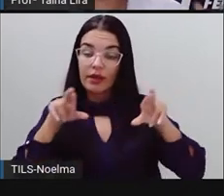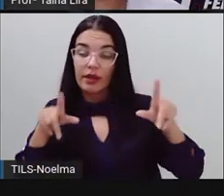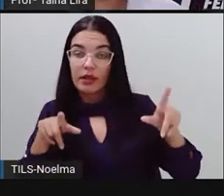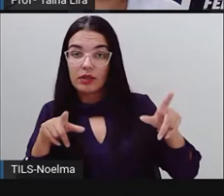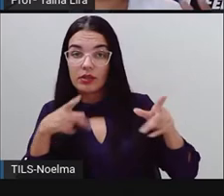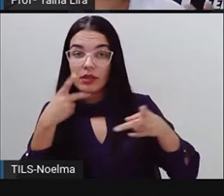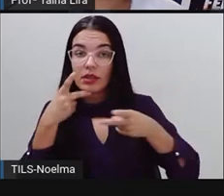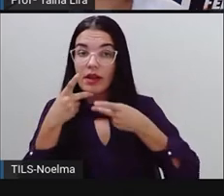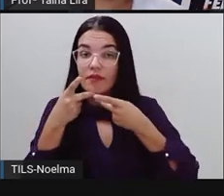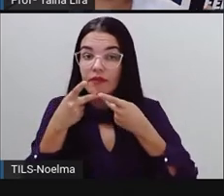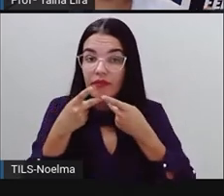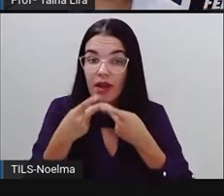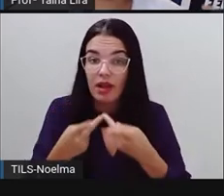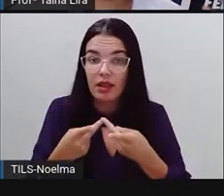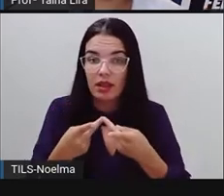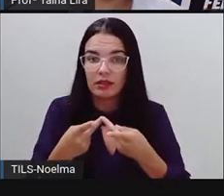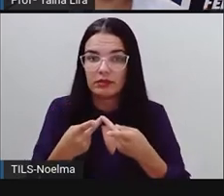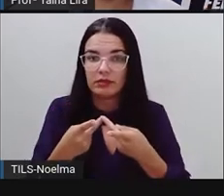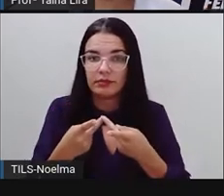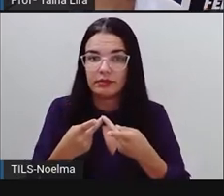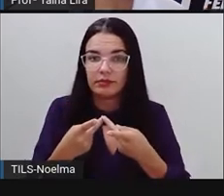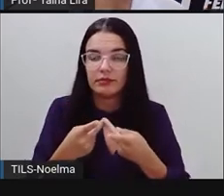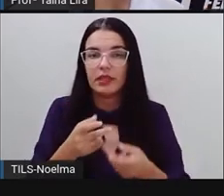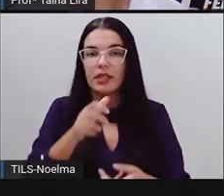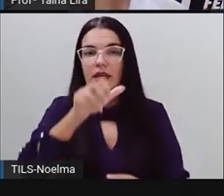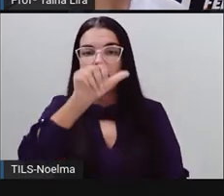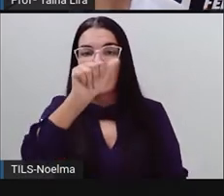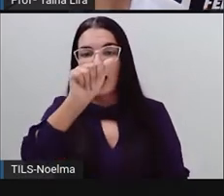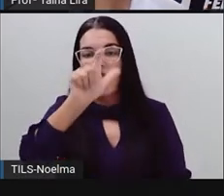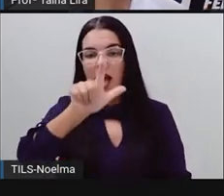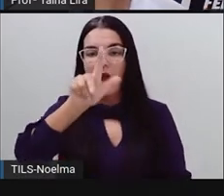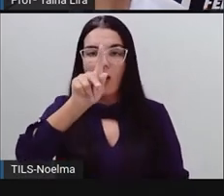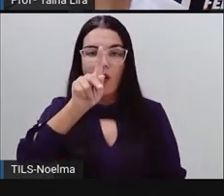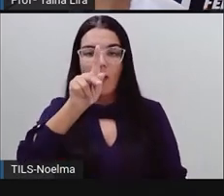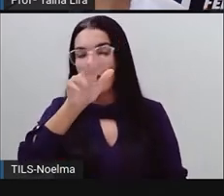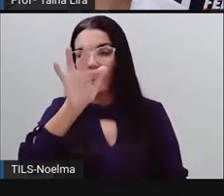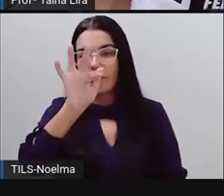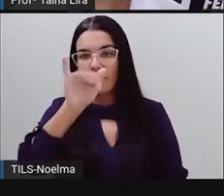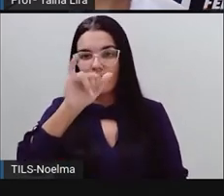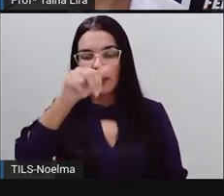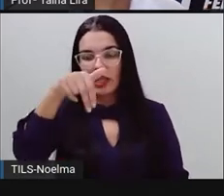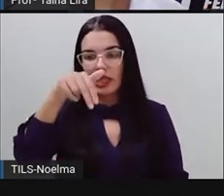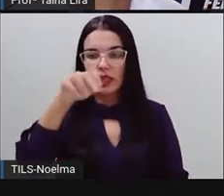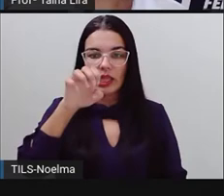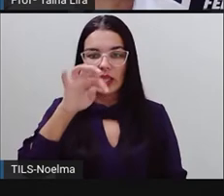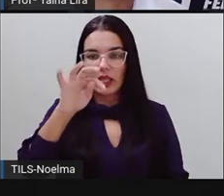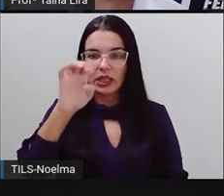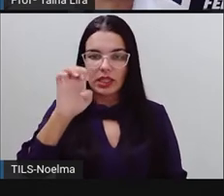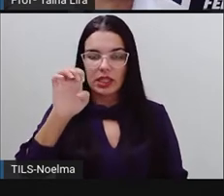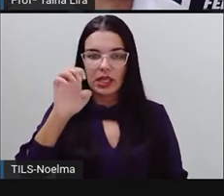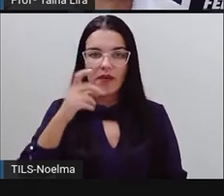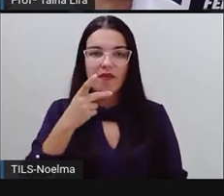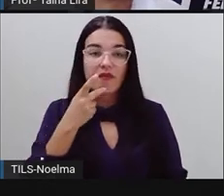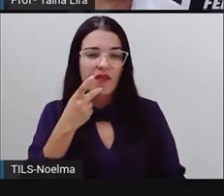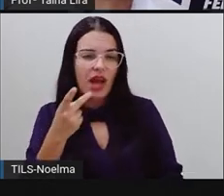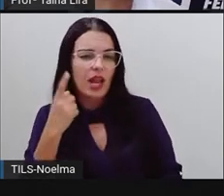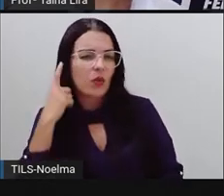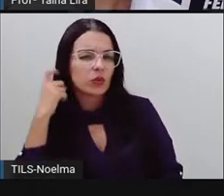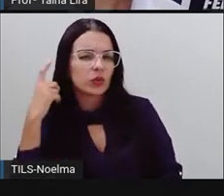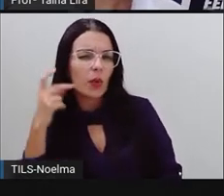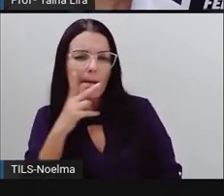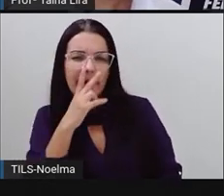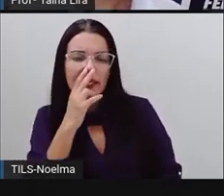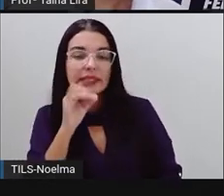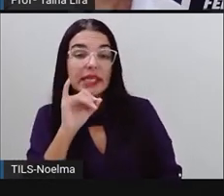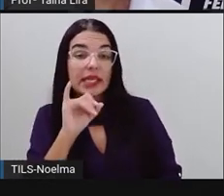pronunciamos olha lá alfinete tão pronunciamos como você que tivesse ue mas na verdade temos uma